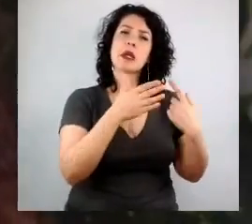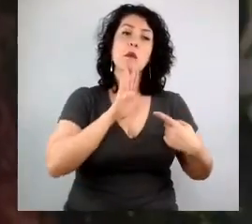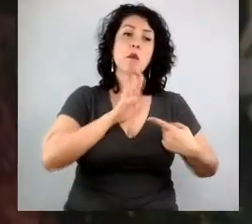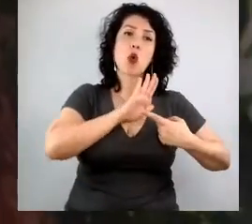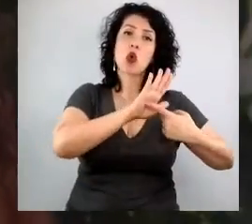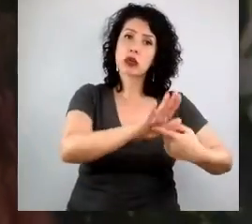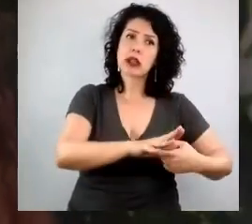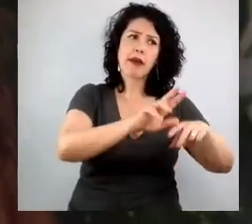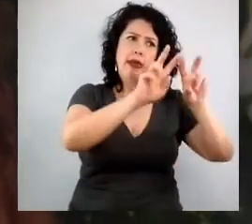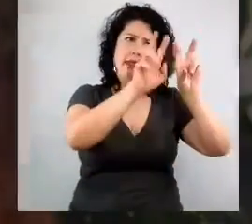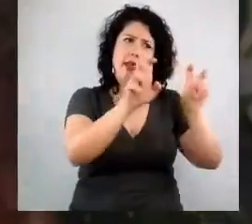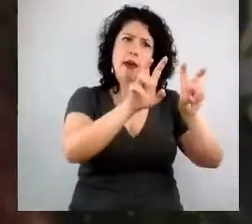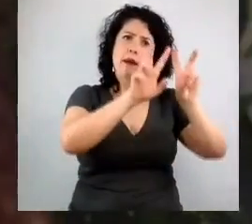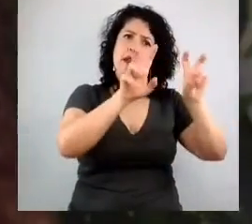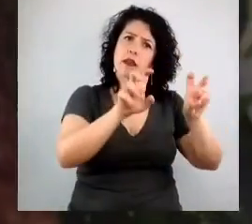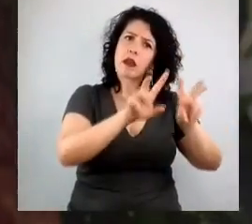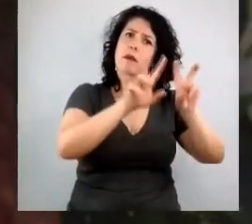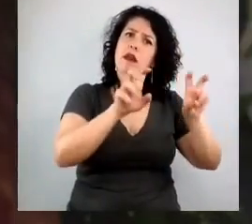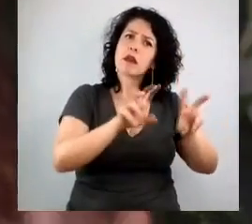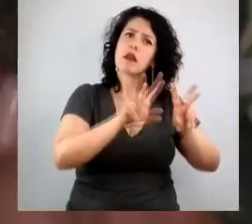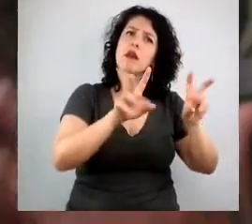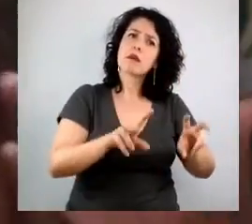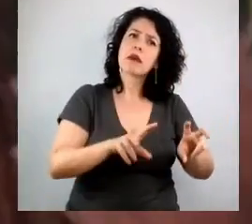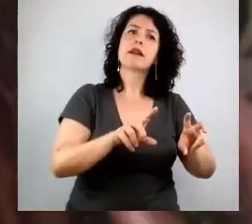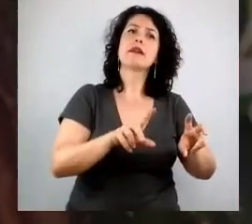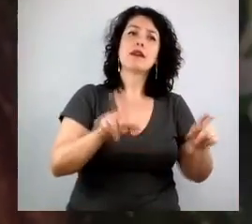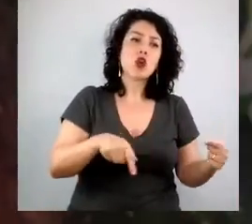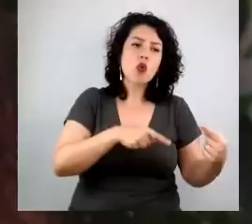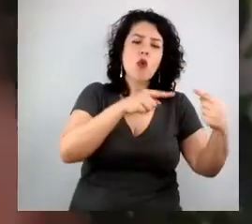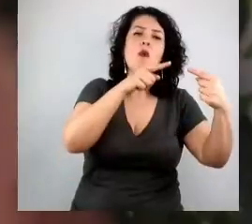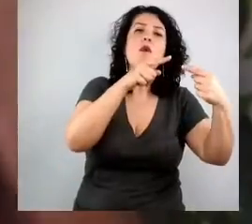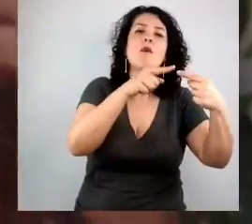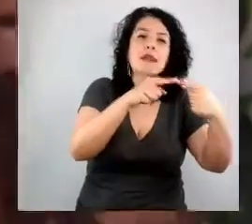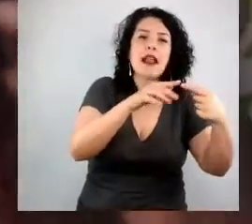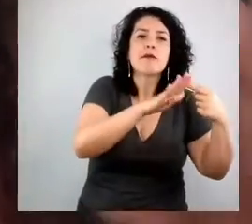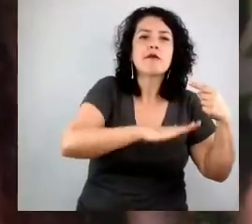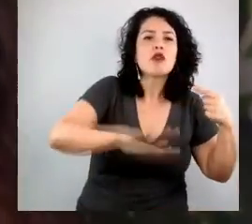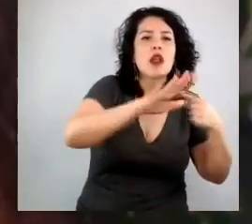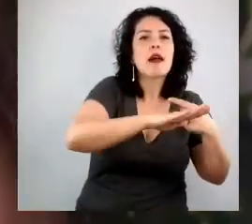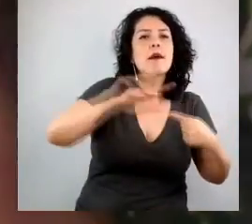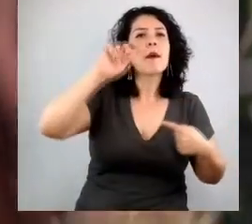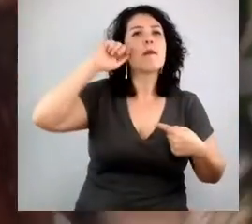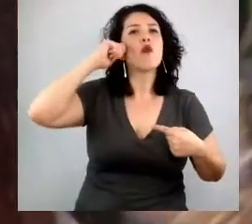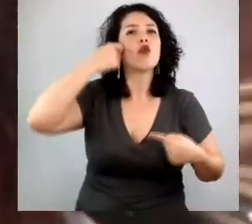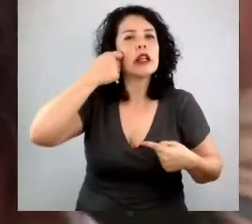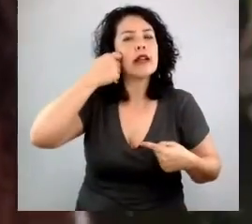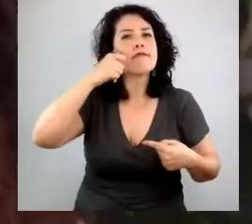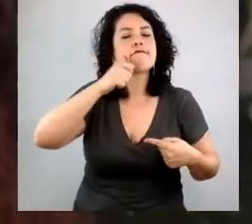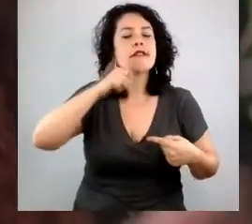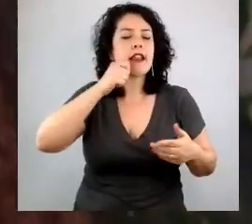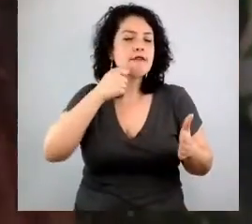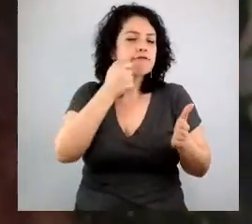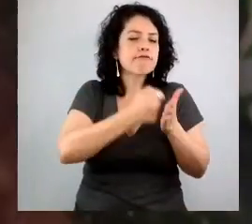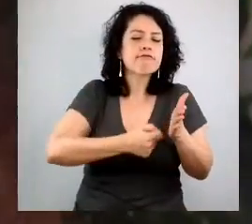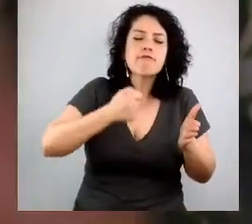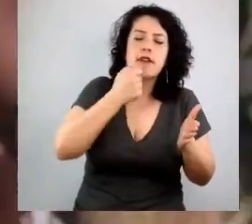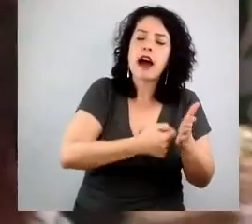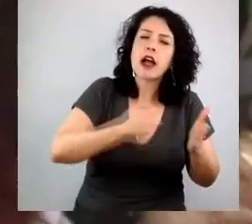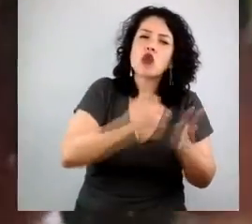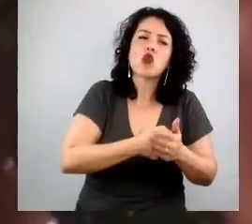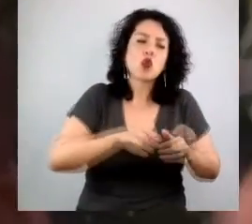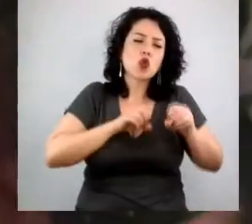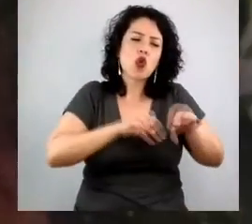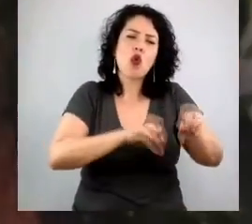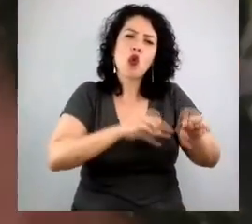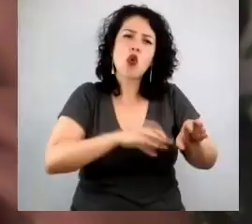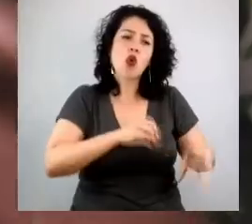relação a essa mulher negra que vai à luta, que educa bem os filhos, enfim, que quer uma